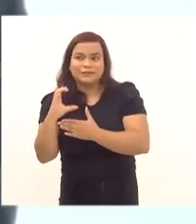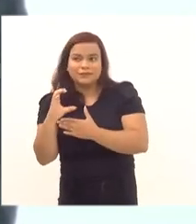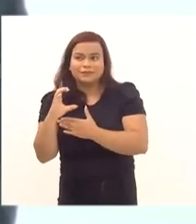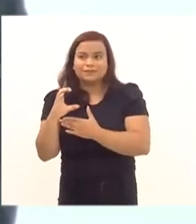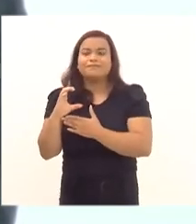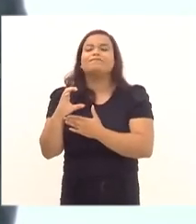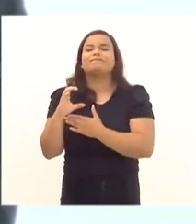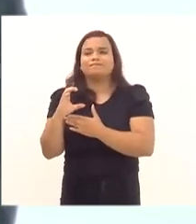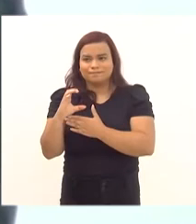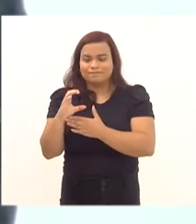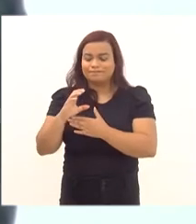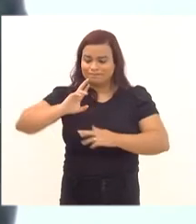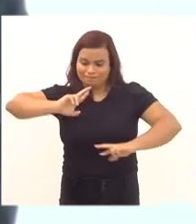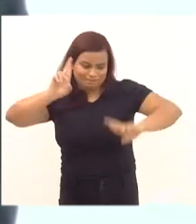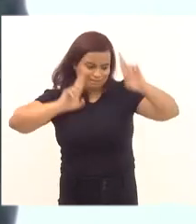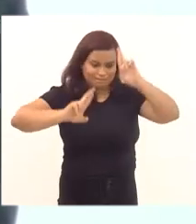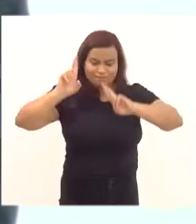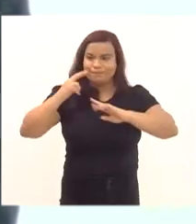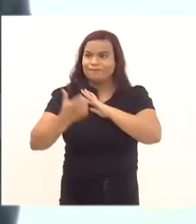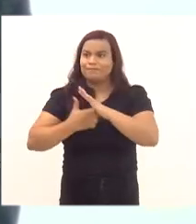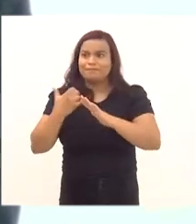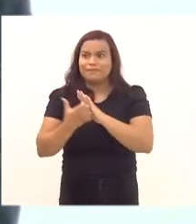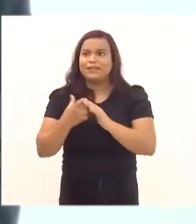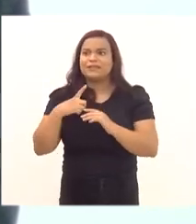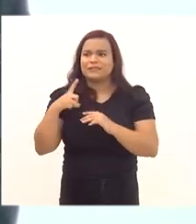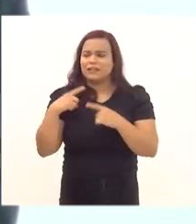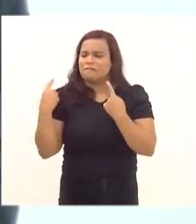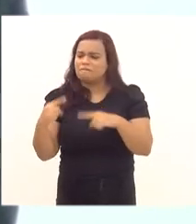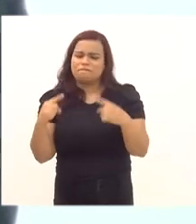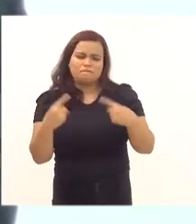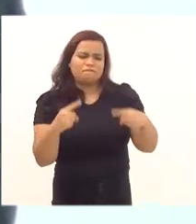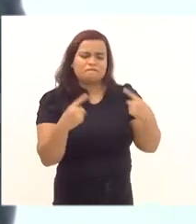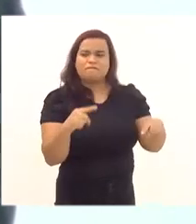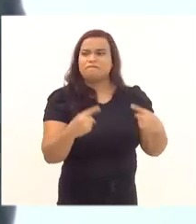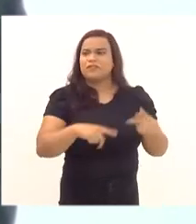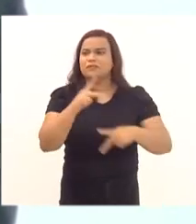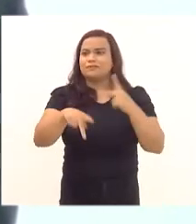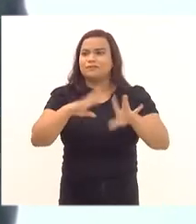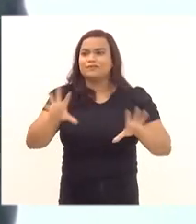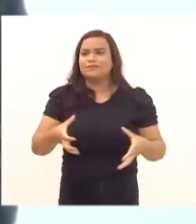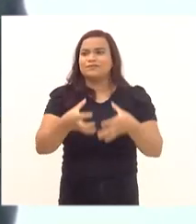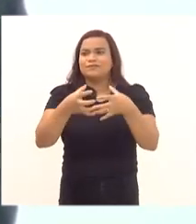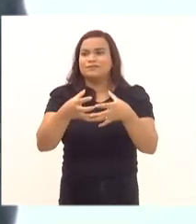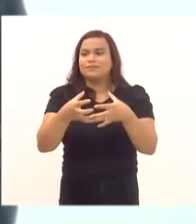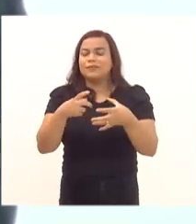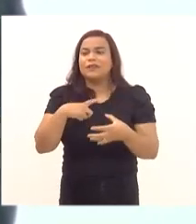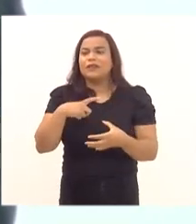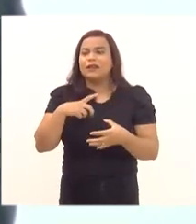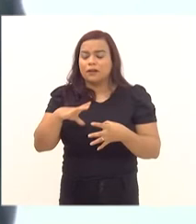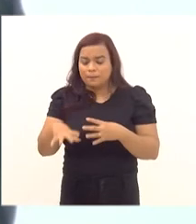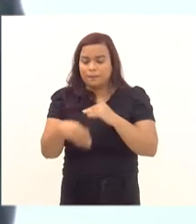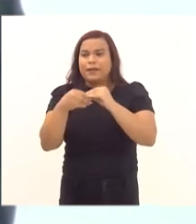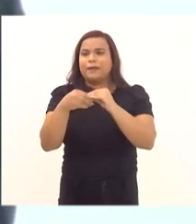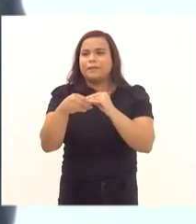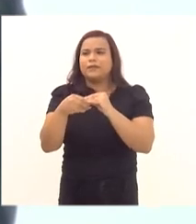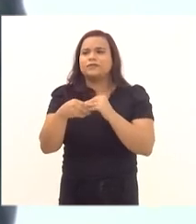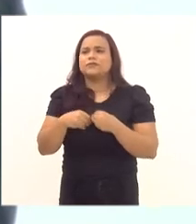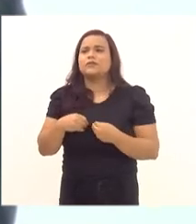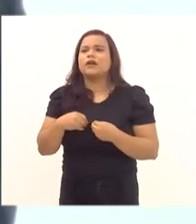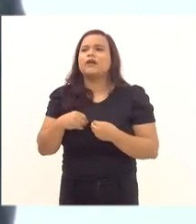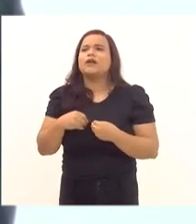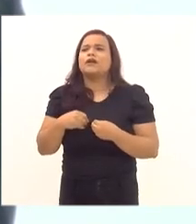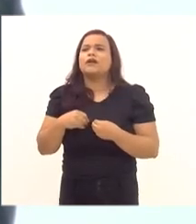forma a causar dano ao erário público no intuito de implementar um conservadorismo